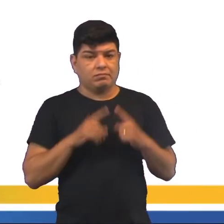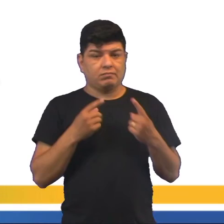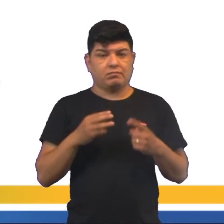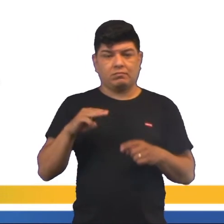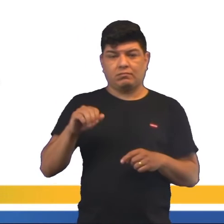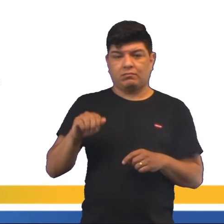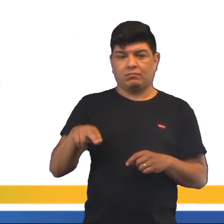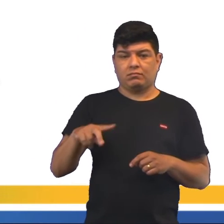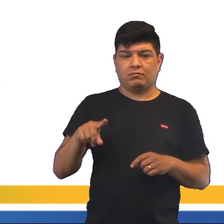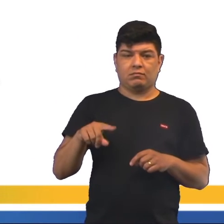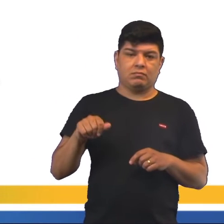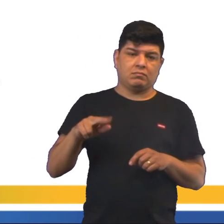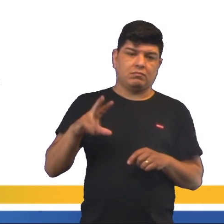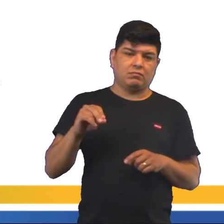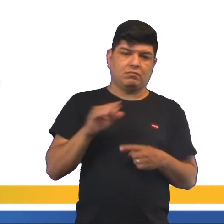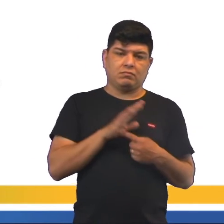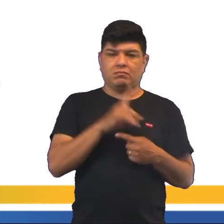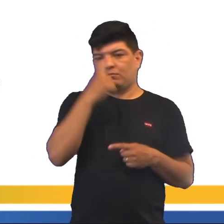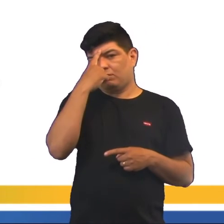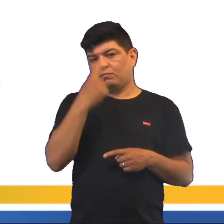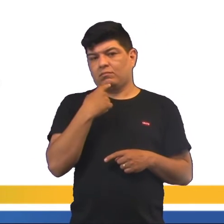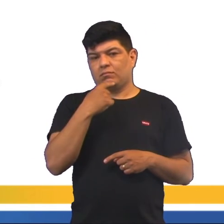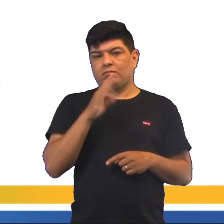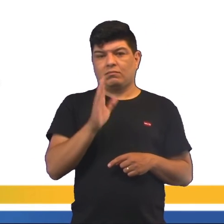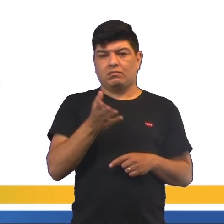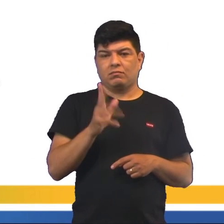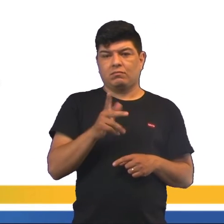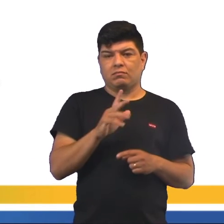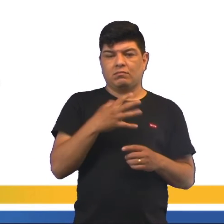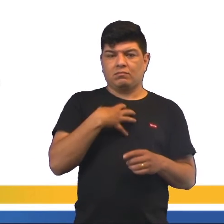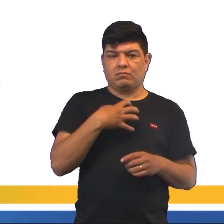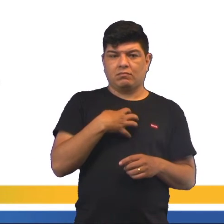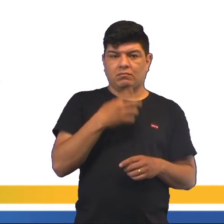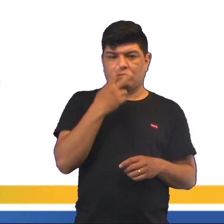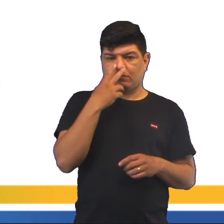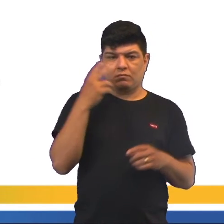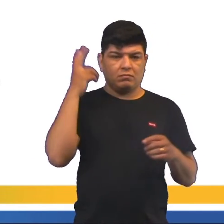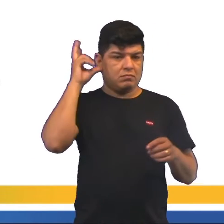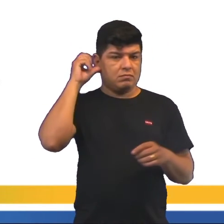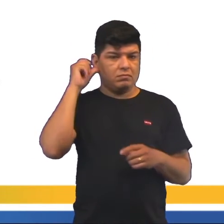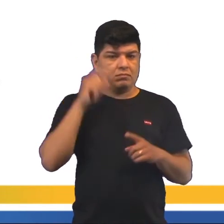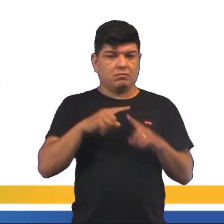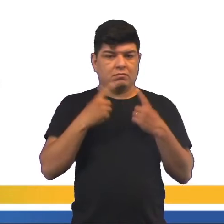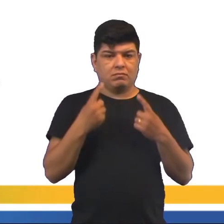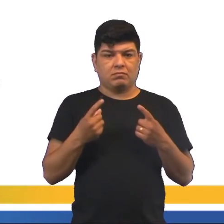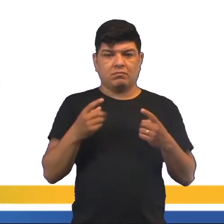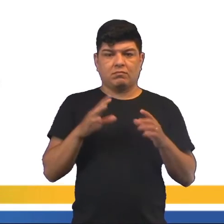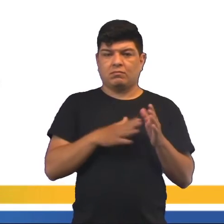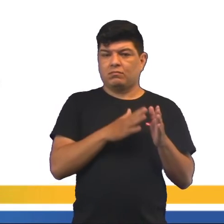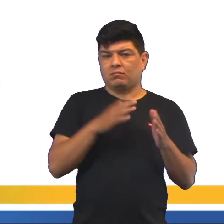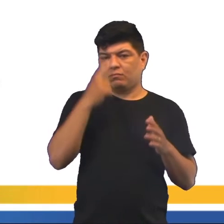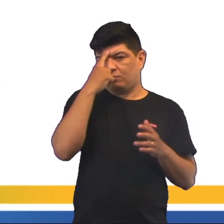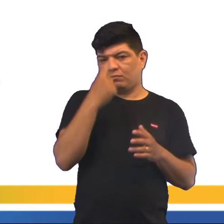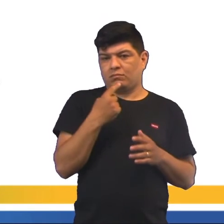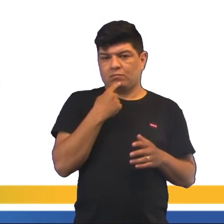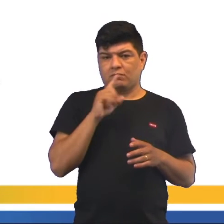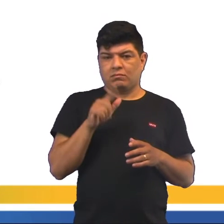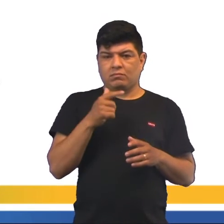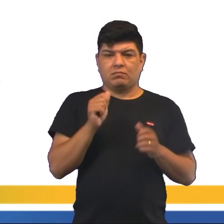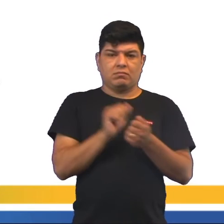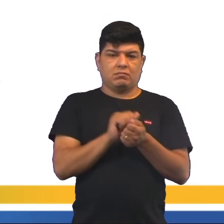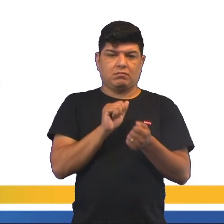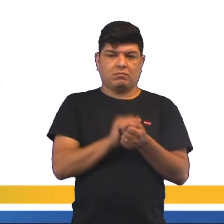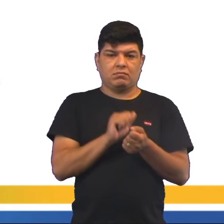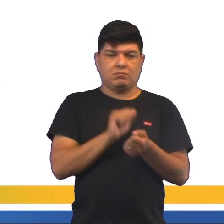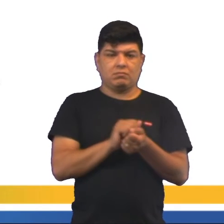Mas, como Manzano cita, as imagens já passavam uma sensação sonora, né? Era questão de tempo